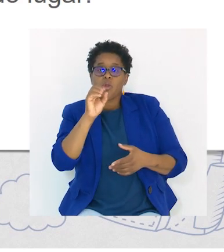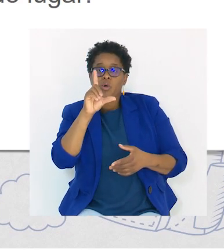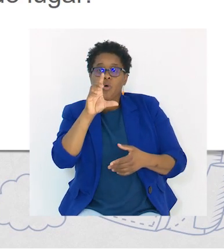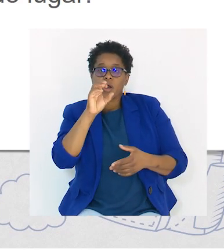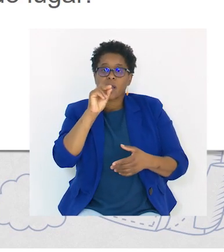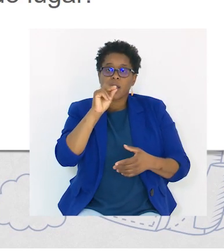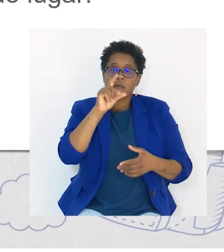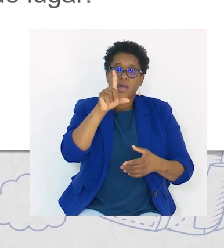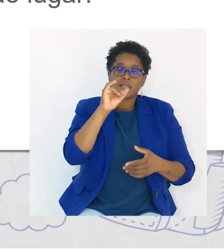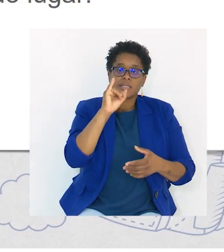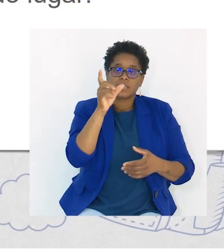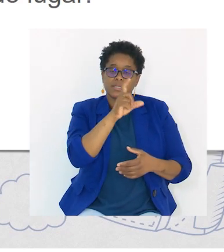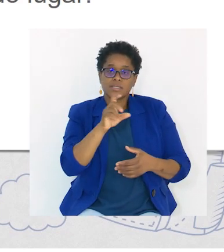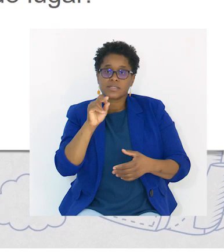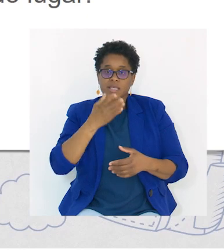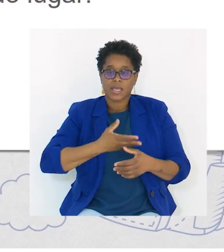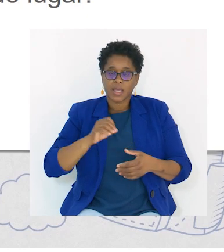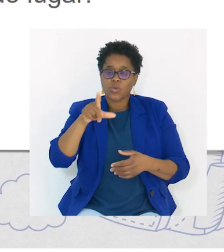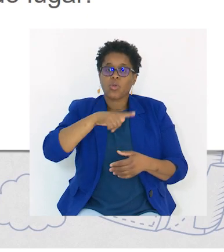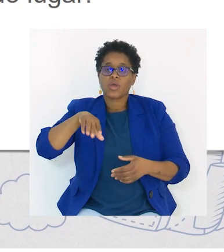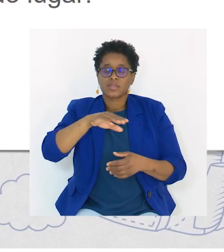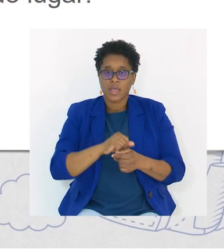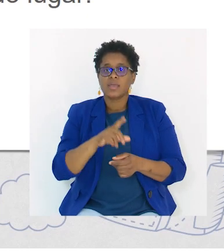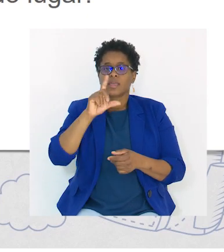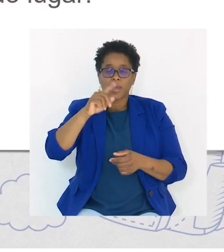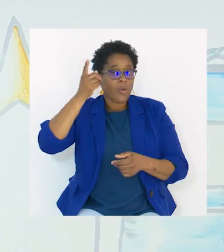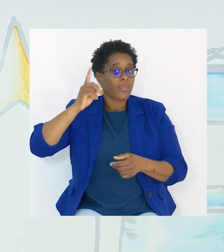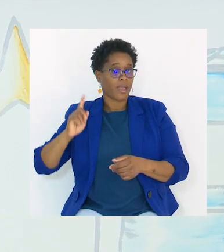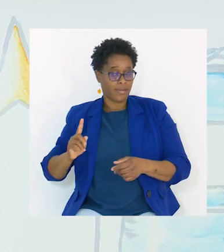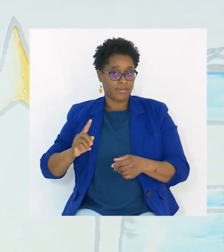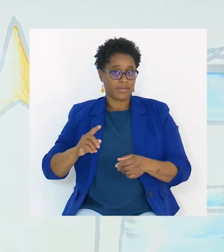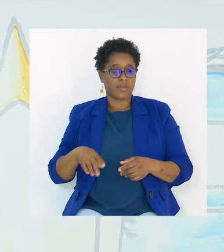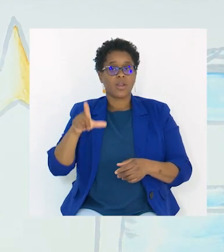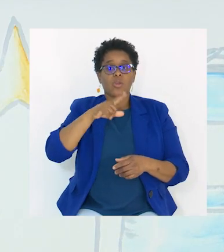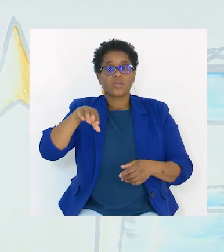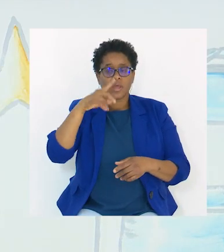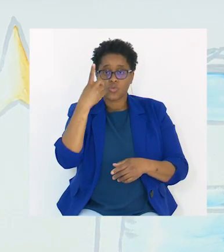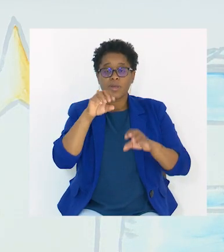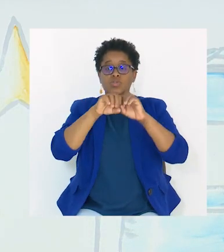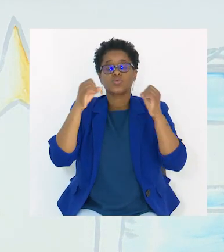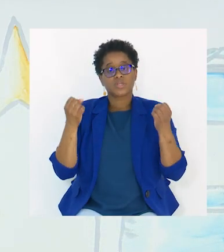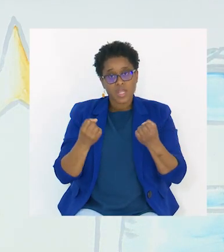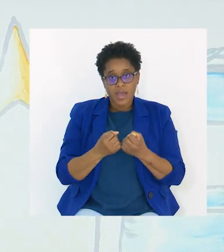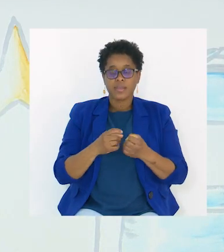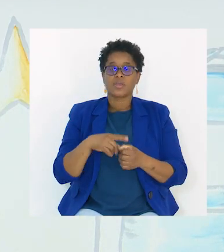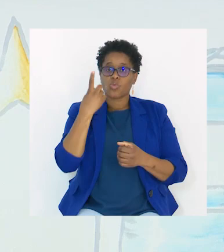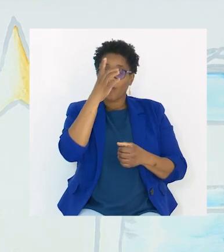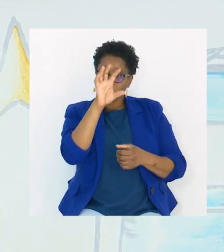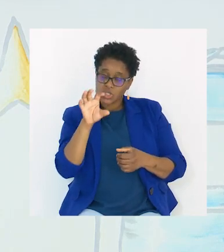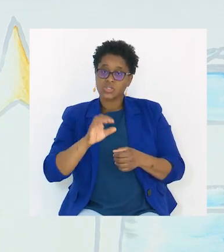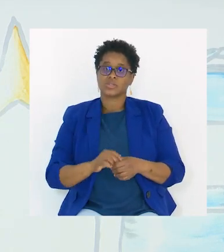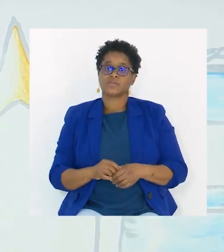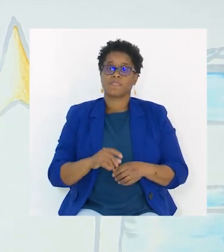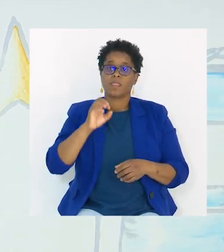localizados e datados. Localizados numa sociedade, num